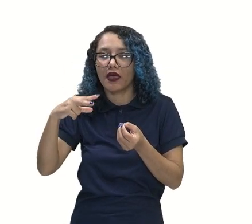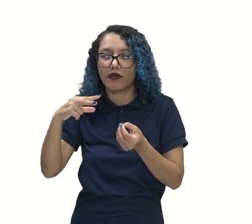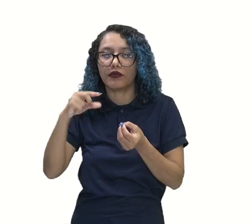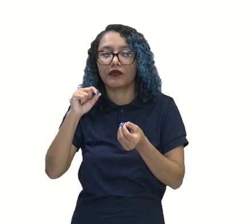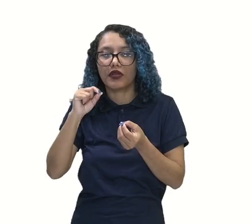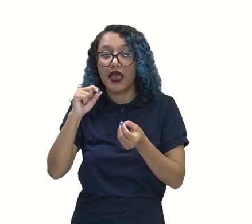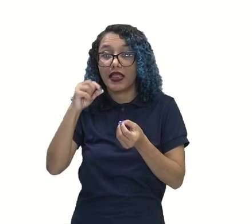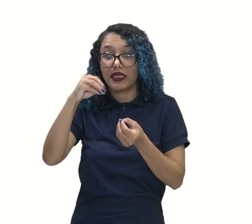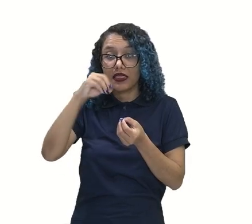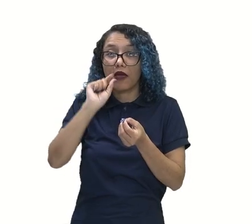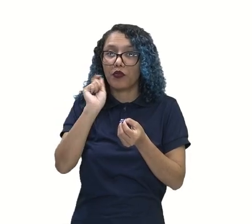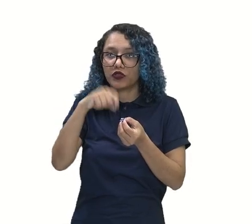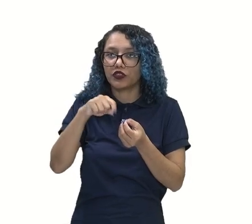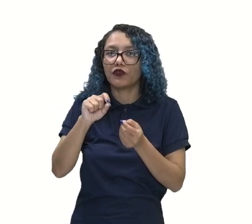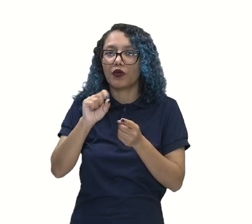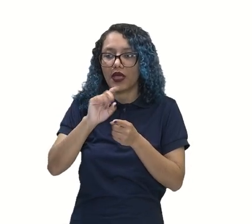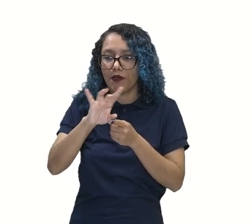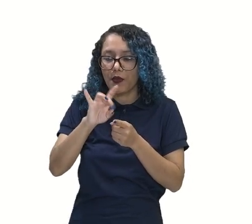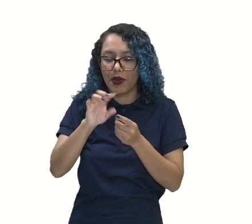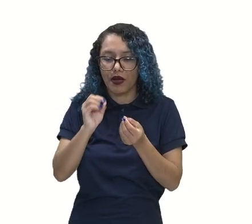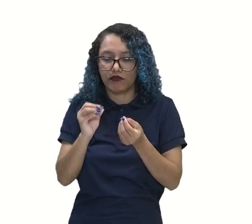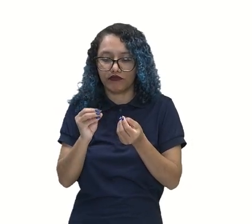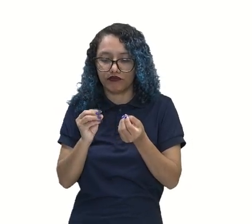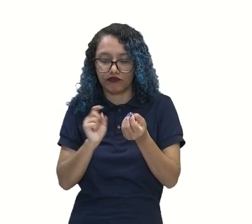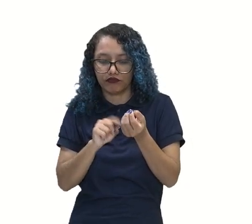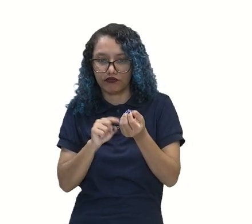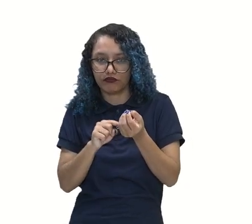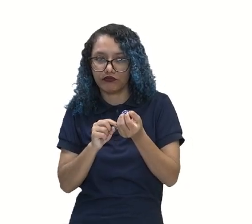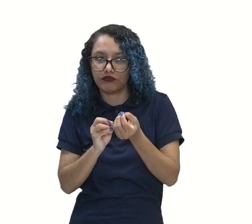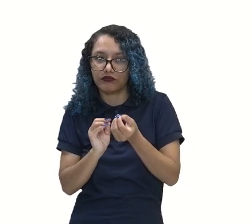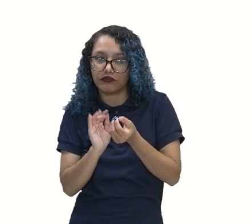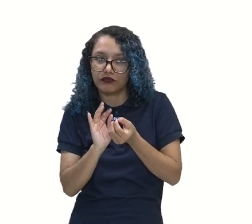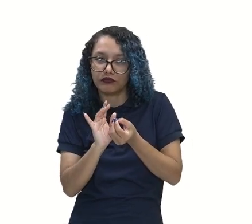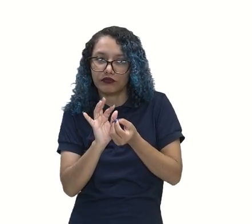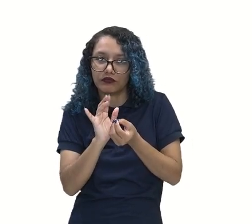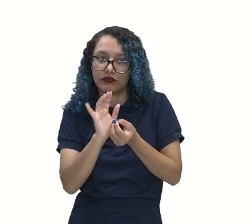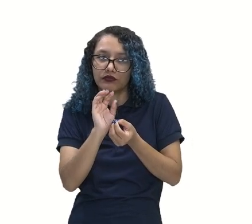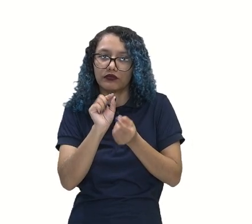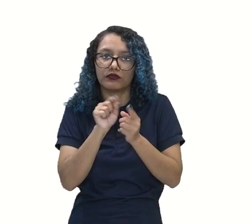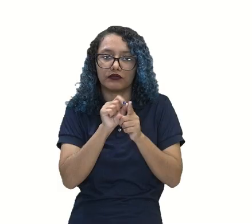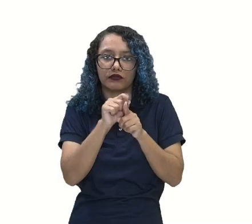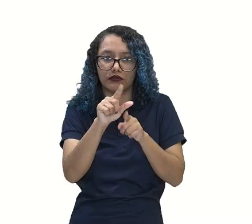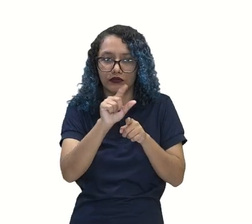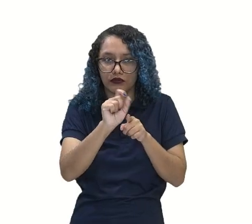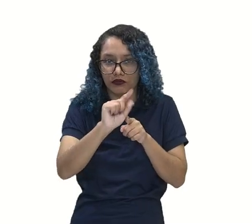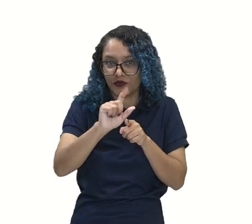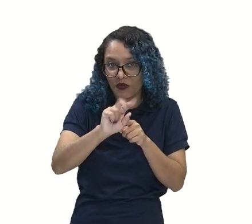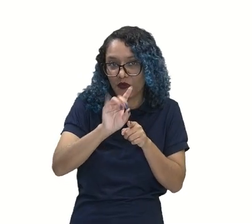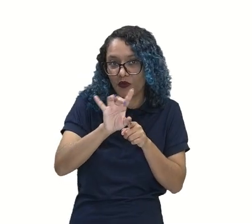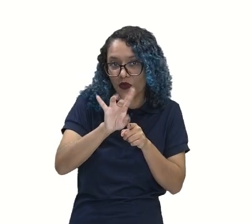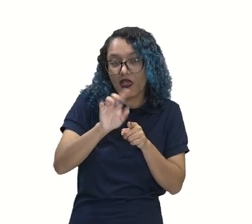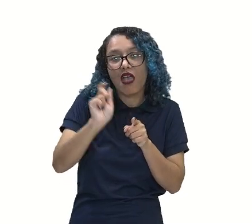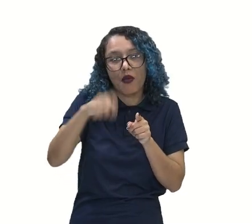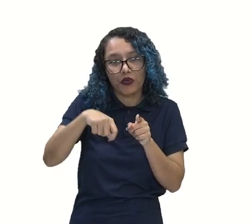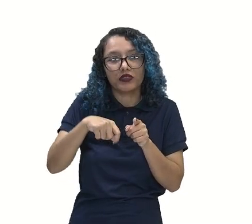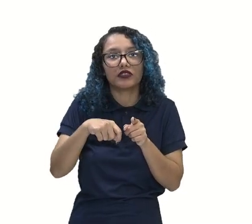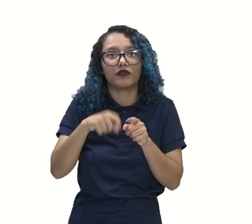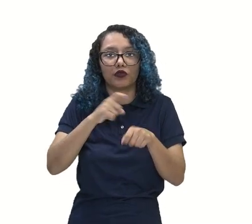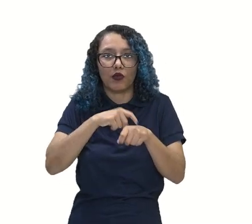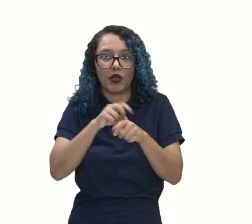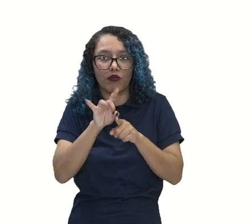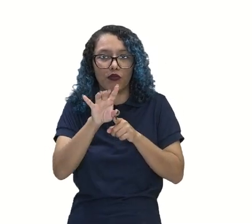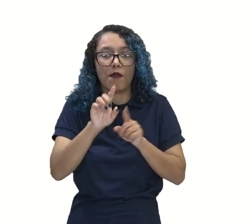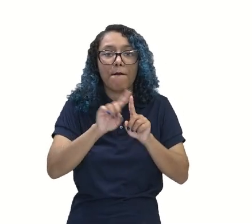transportar o espermatozoide que está no testículo para o pênis, né, no momento da ejaculação. E o que acontece,